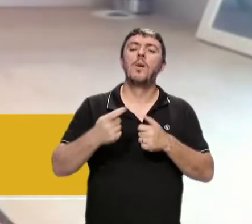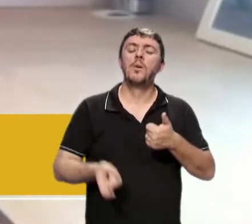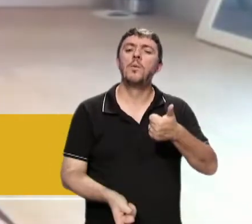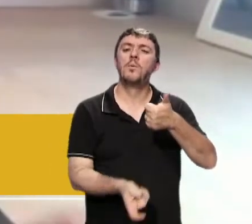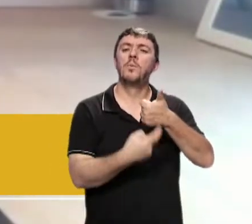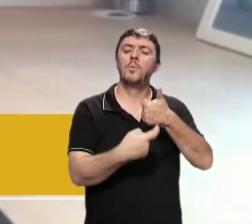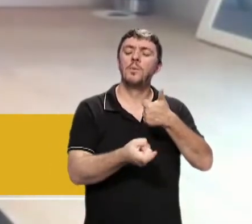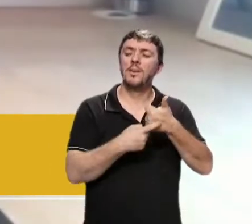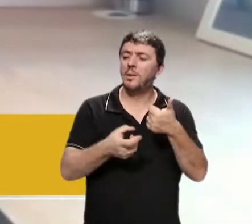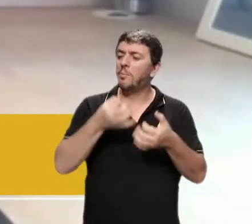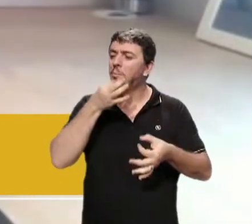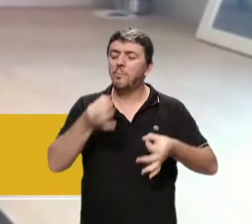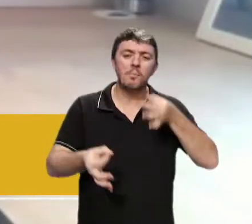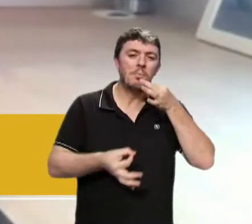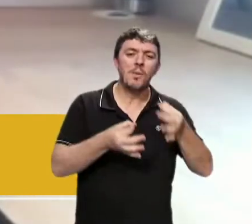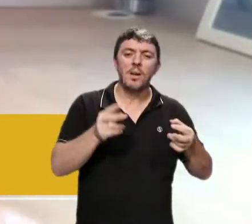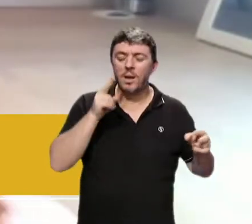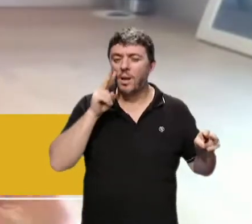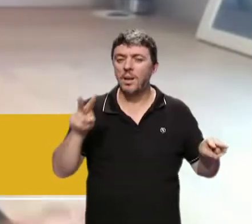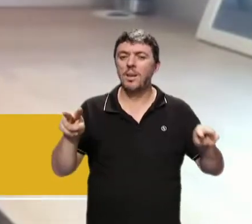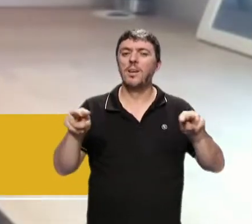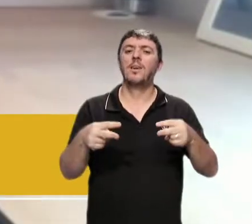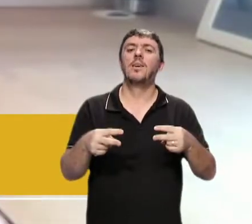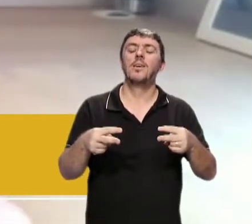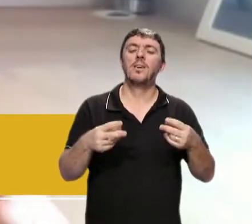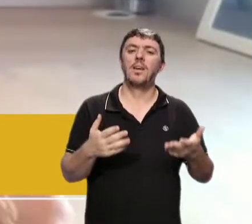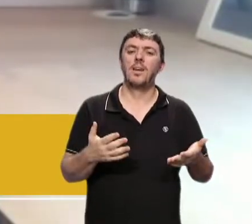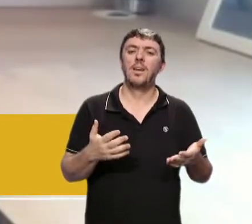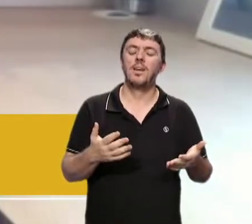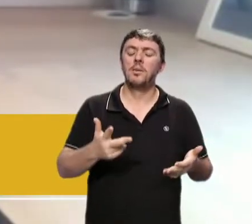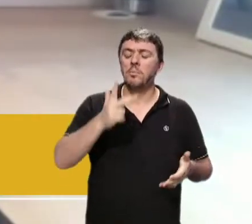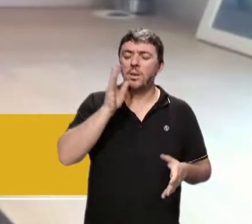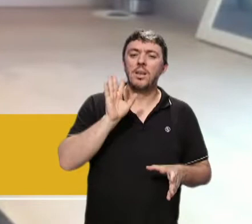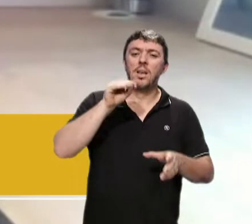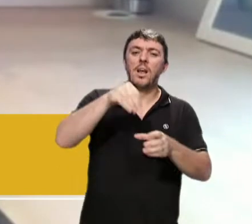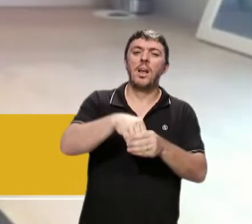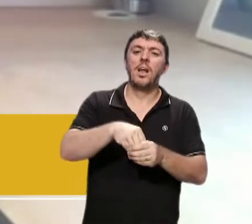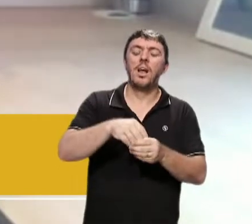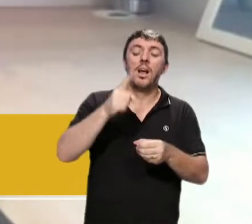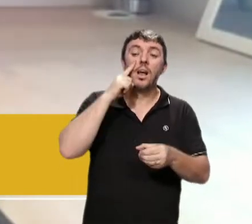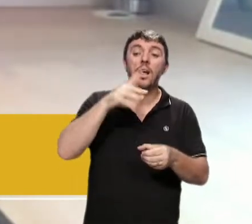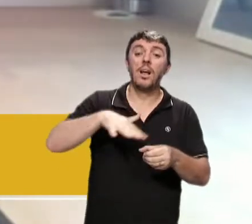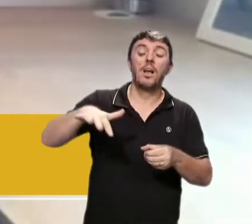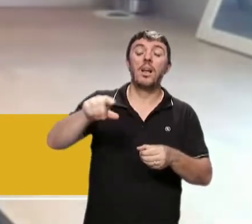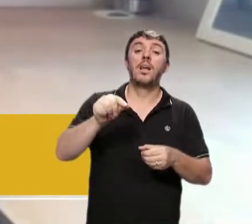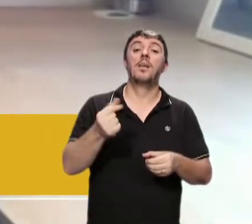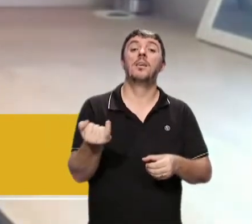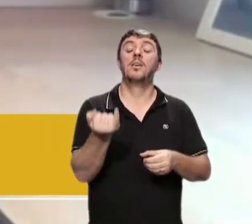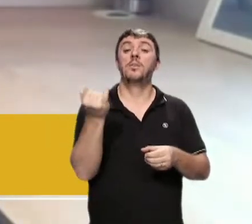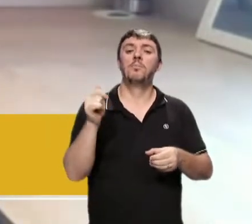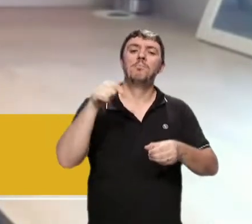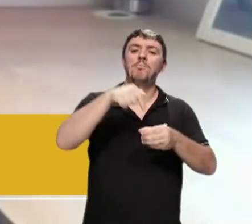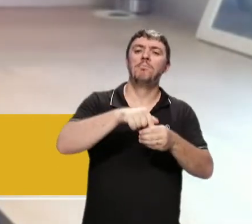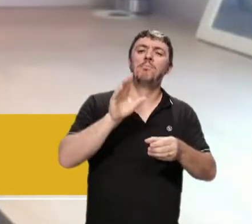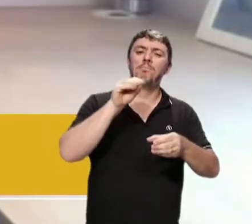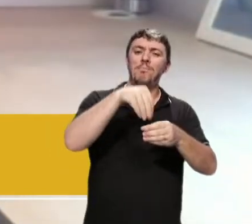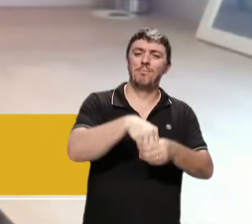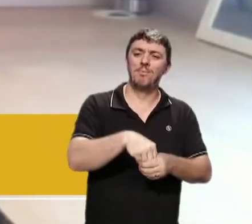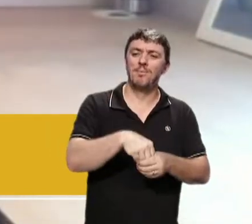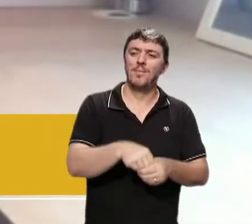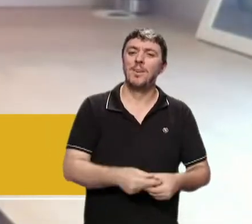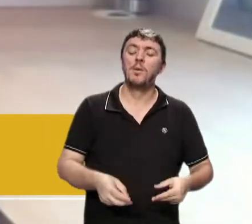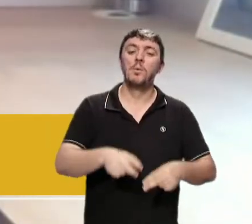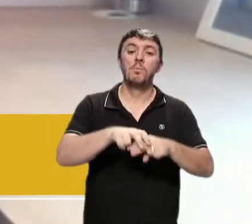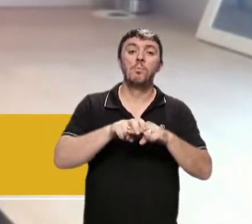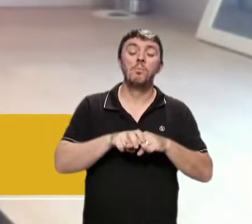curtidas, comentadas, o que a gente olha, a inteligência artificial lê que aquilo é relevante. Por isso que alguns